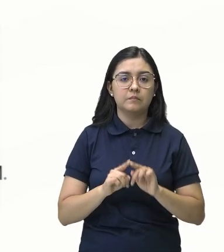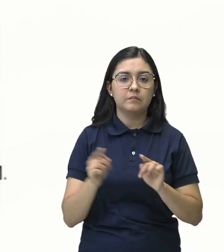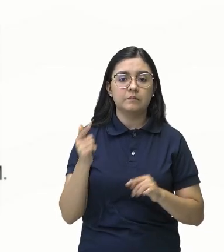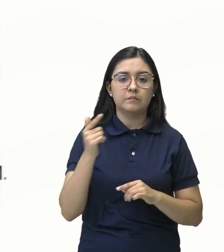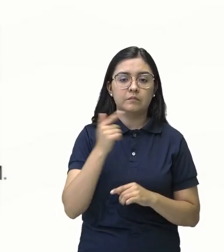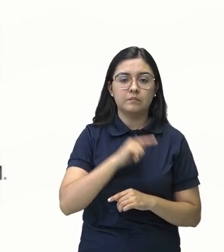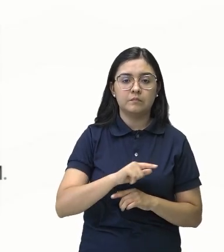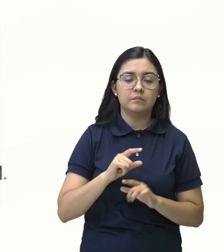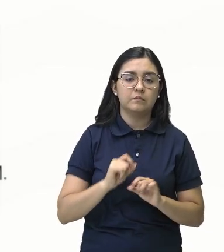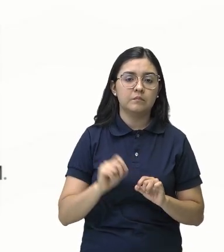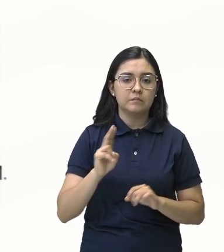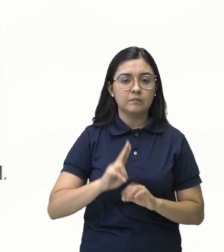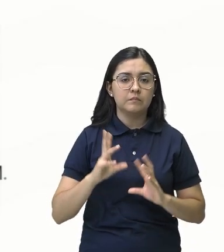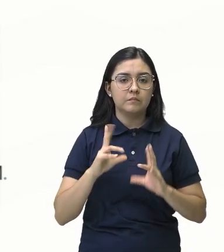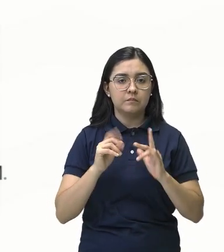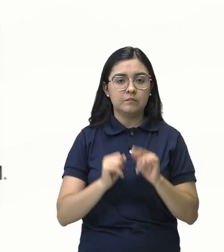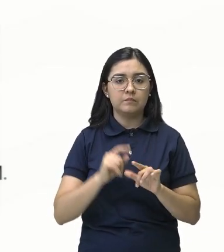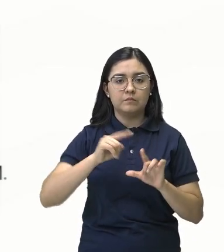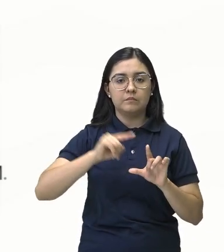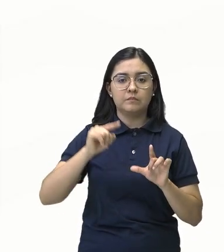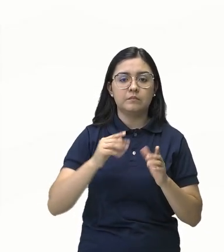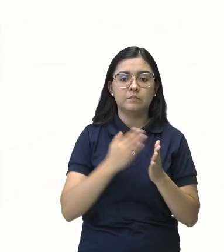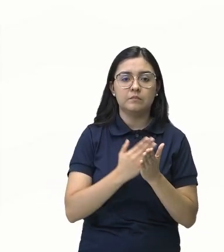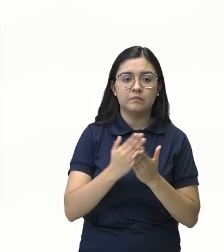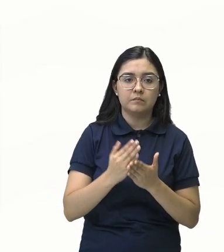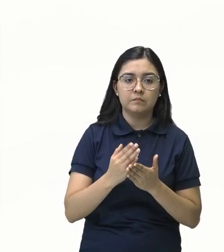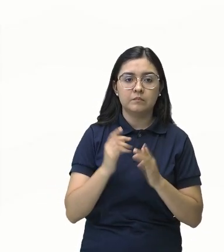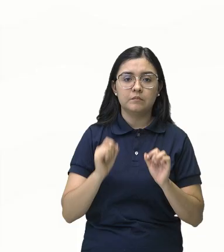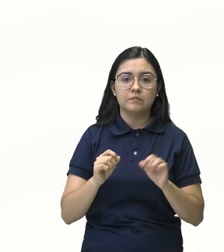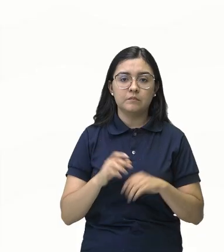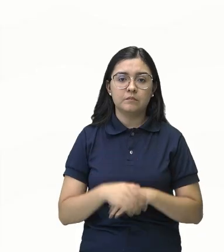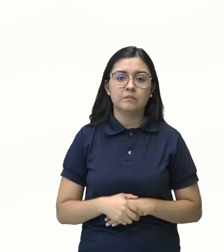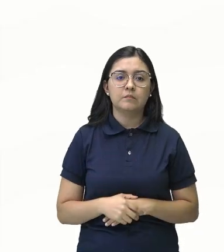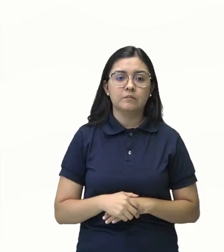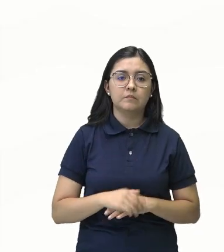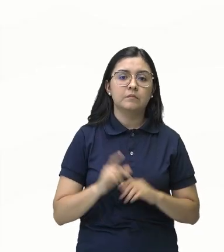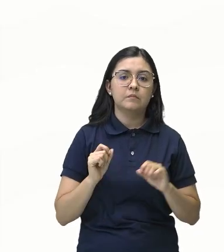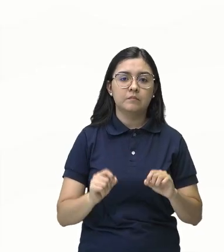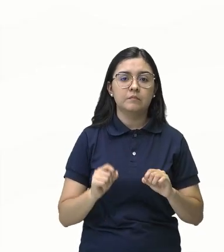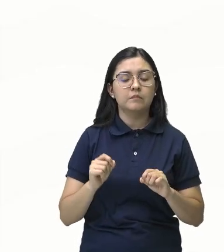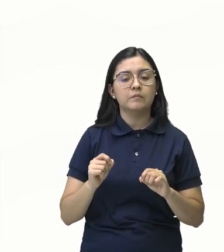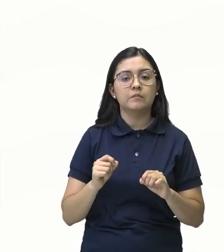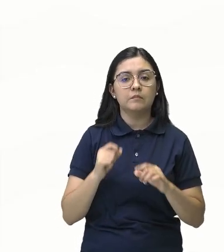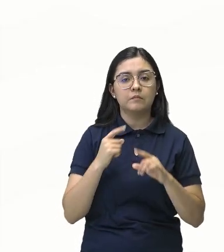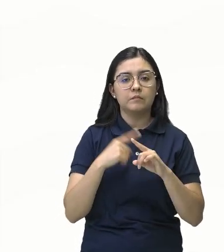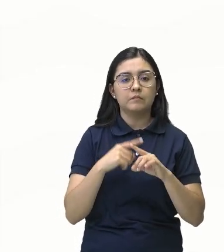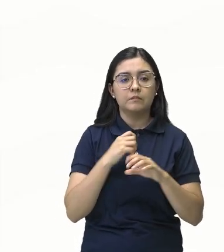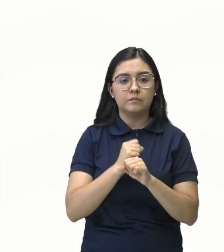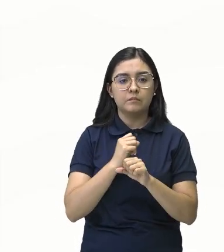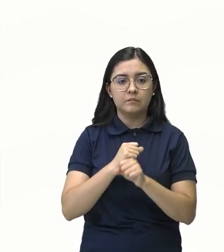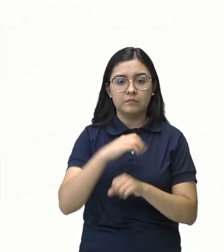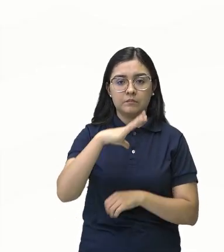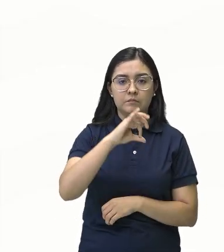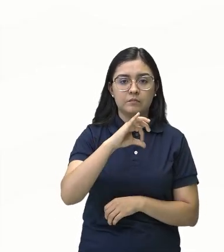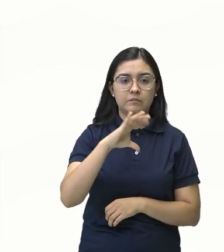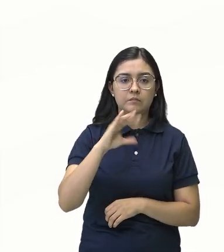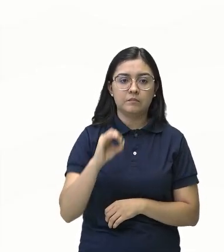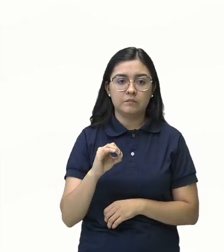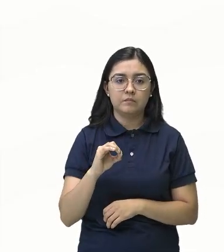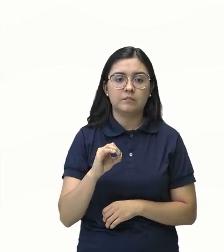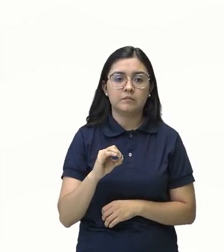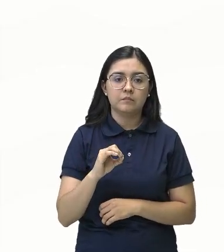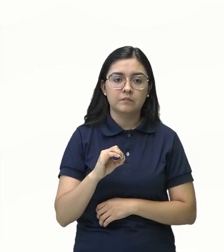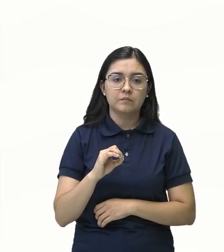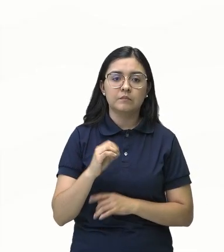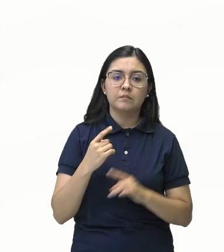em todos os gráficos. Então, vamos primeiro começar por aqui. Fazendo a nossa multiplicação, a gente tem 90, que é os 90